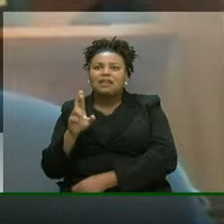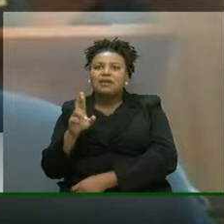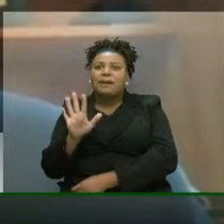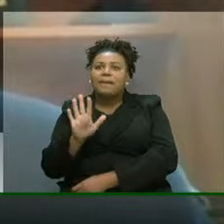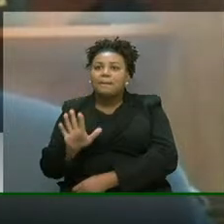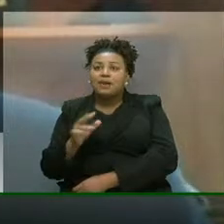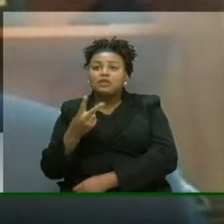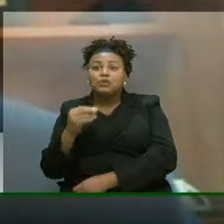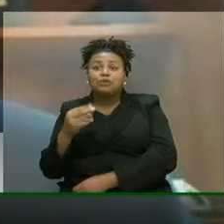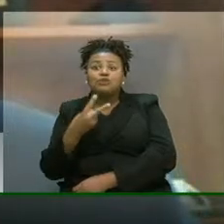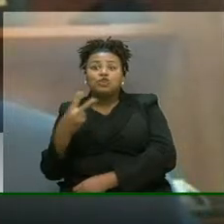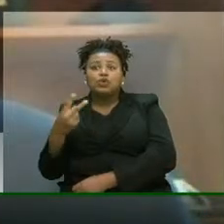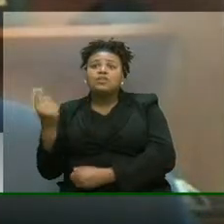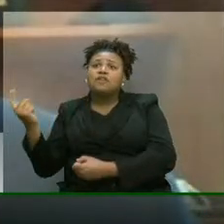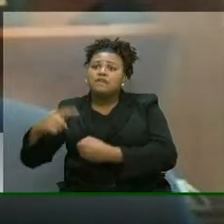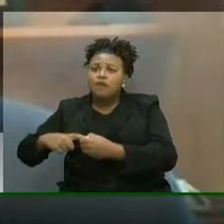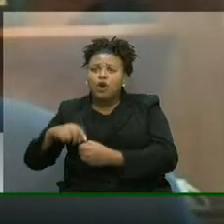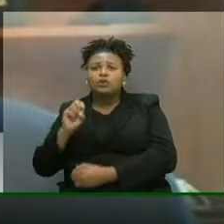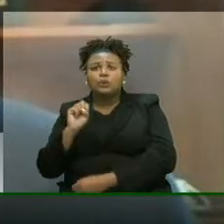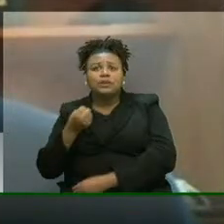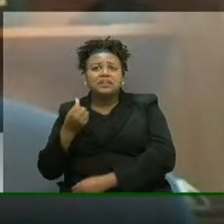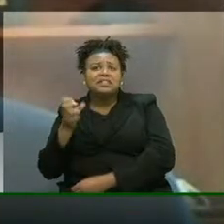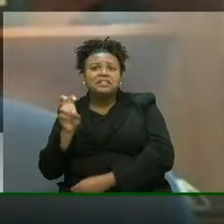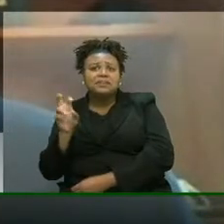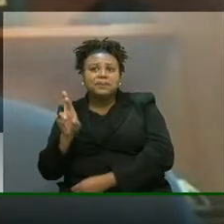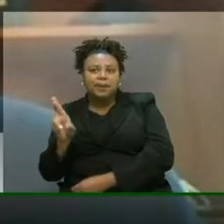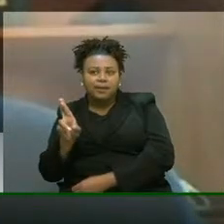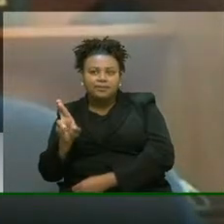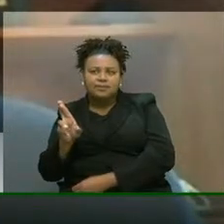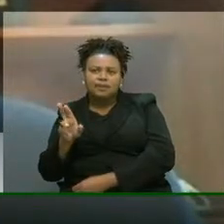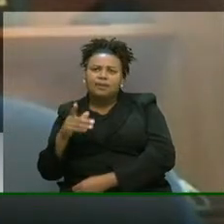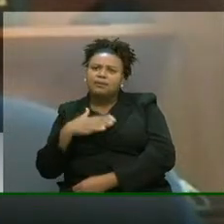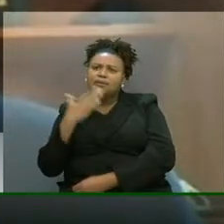mas 2022 ele voltaria a ser R$